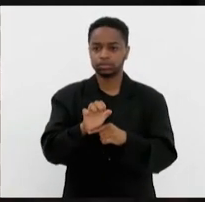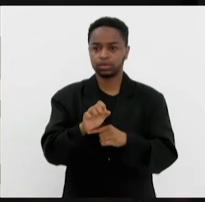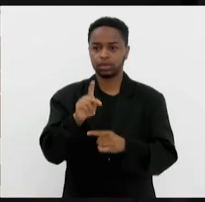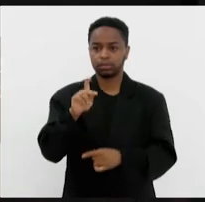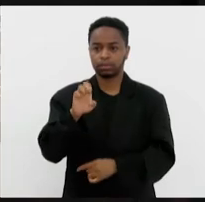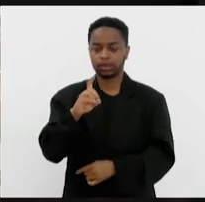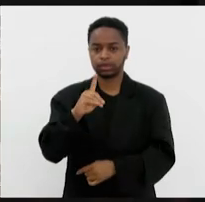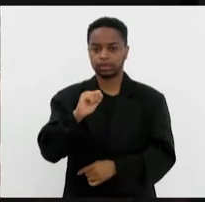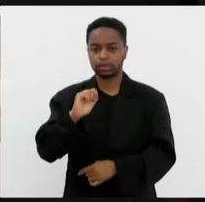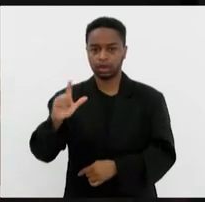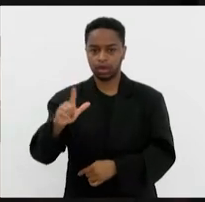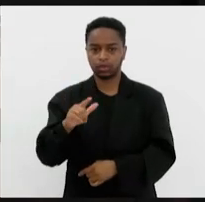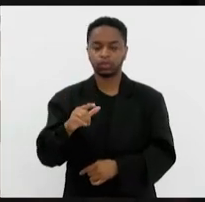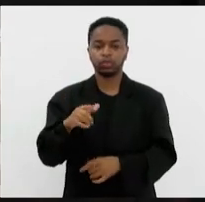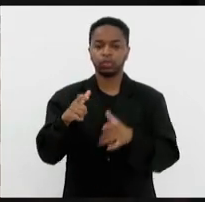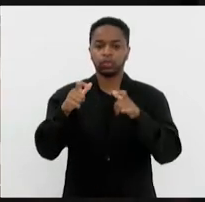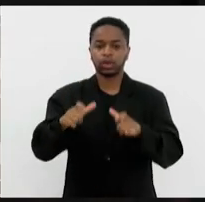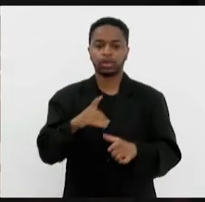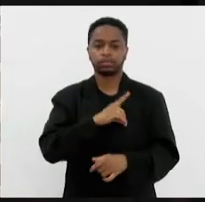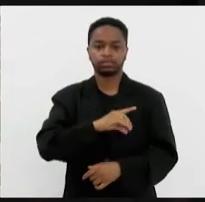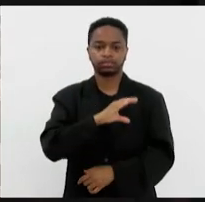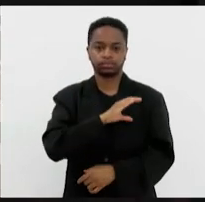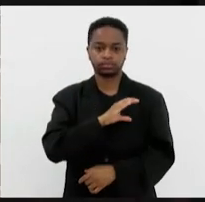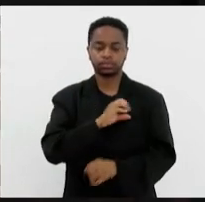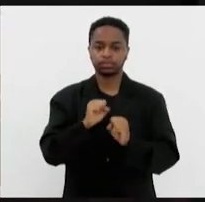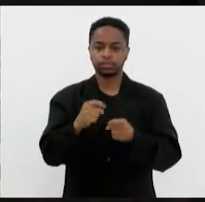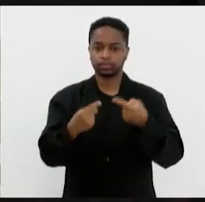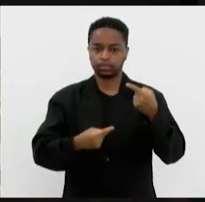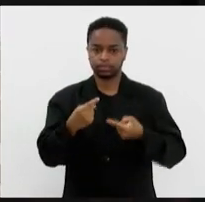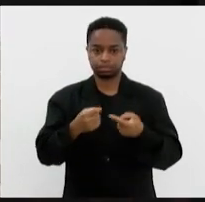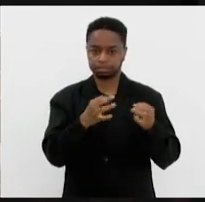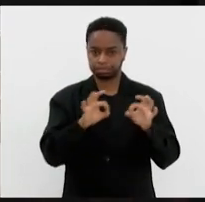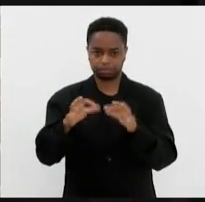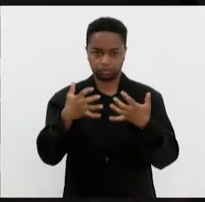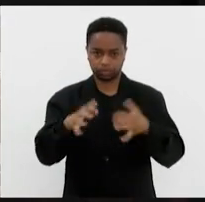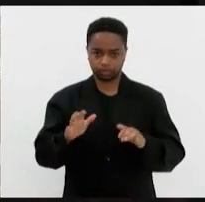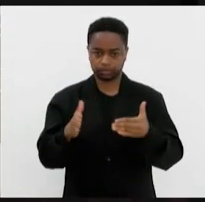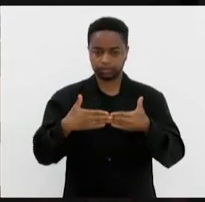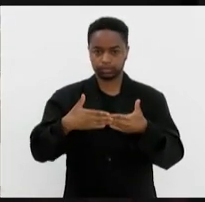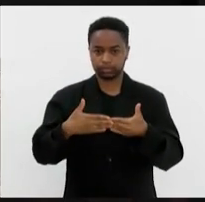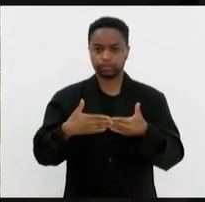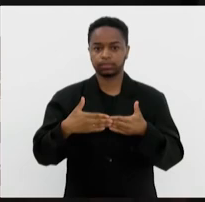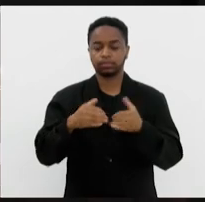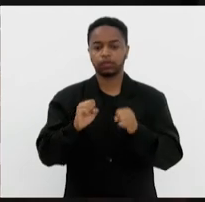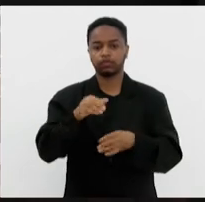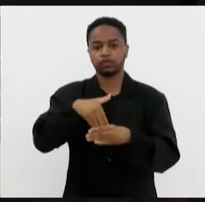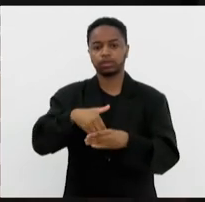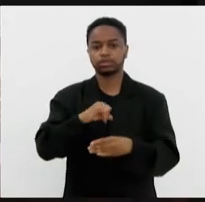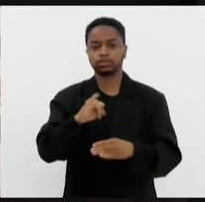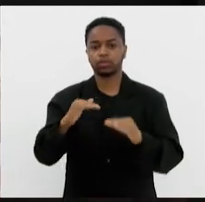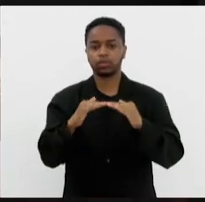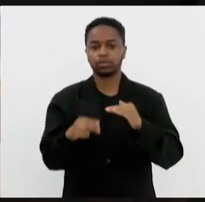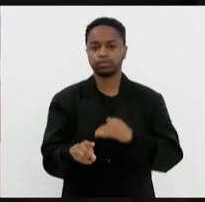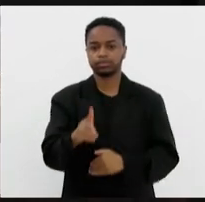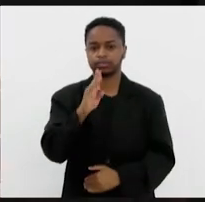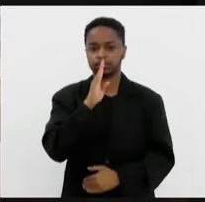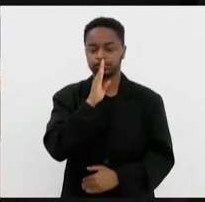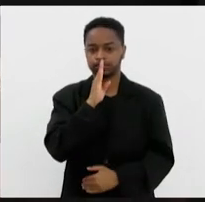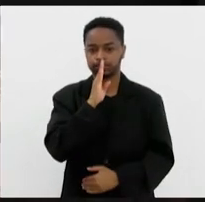no município de Duque de Caxias. Em discussão, não havendo quem queira discutir, encerrada a discussão. Em votação, senhores que